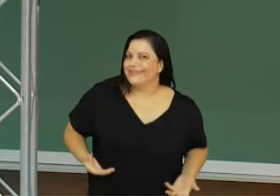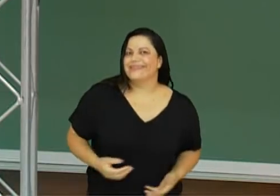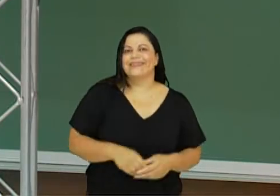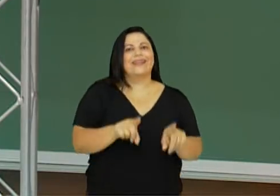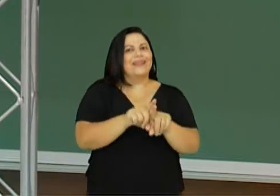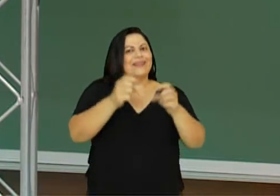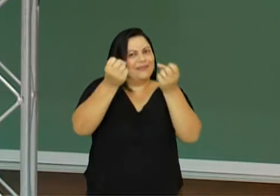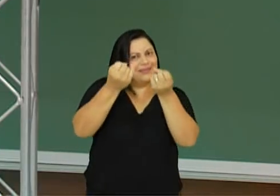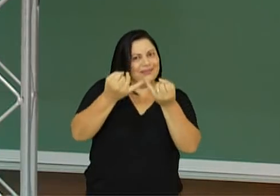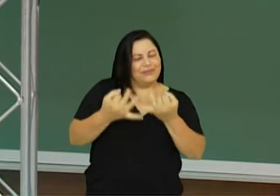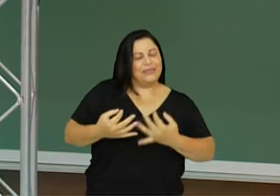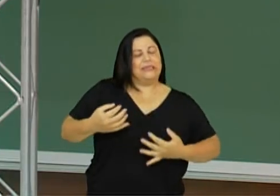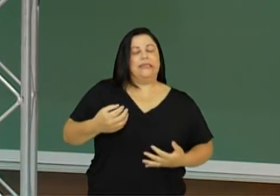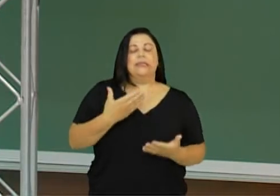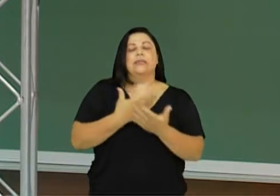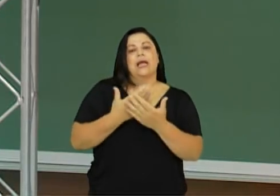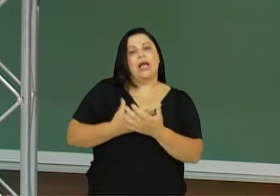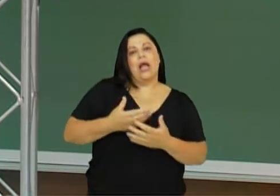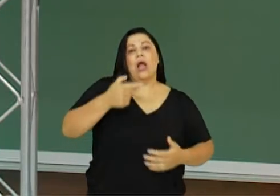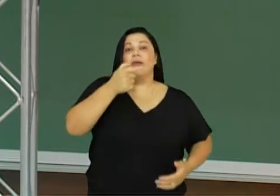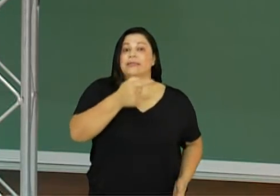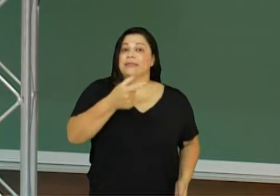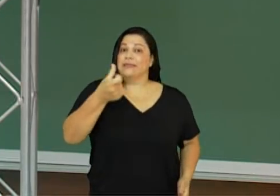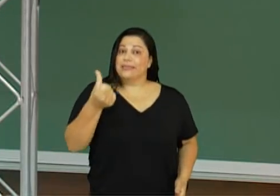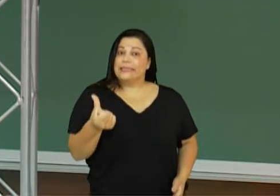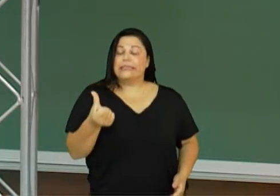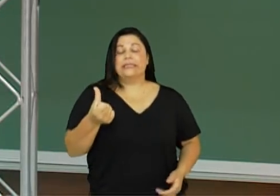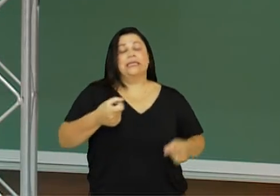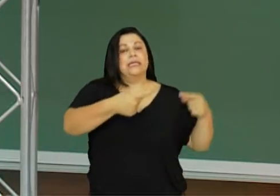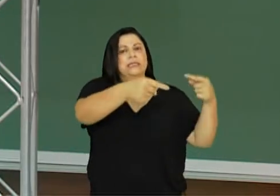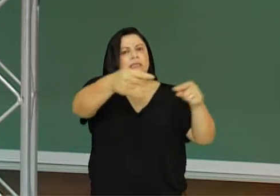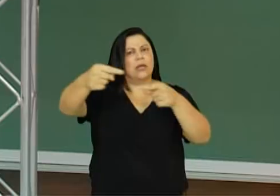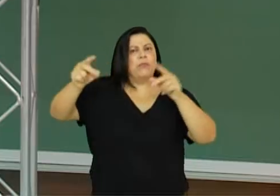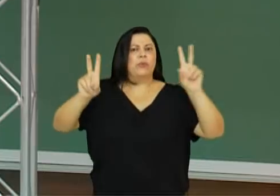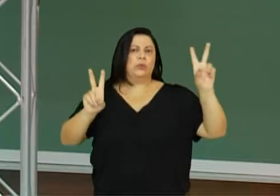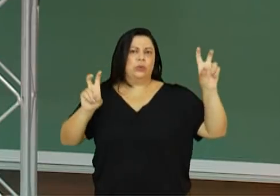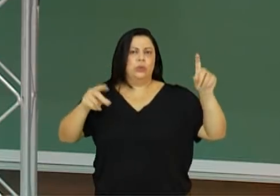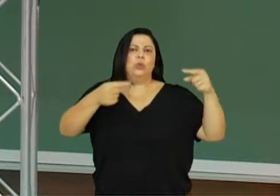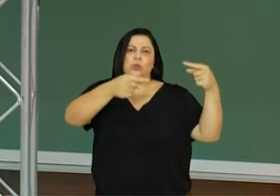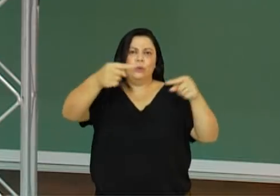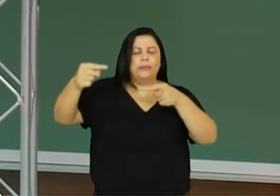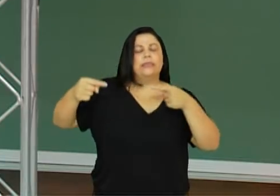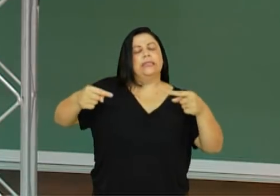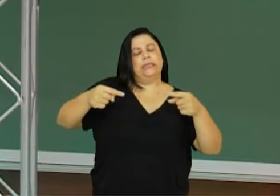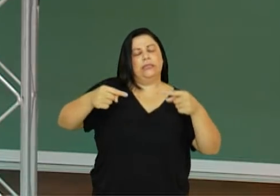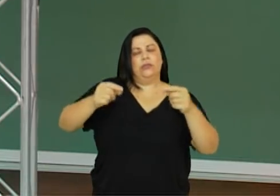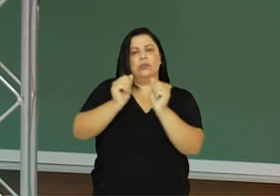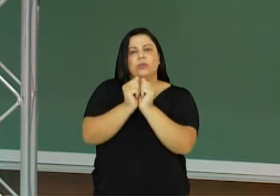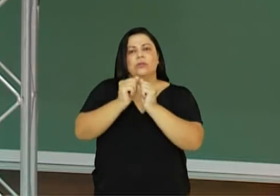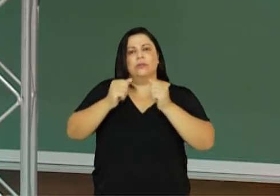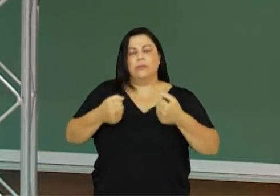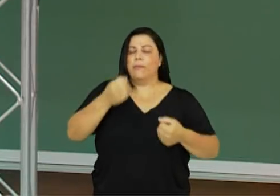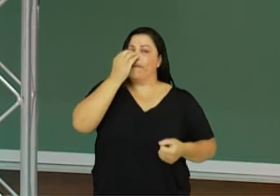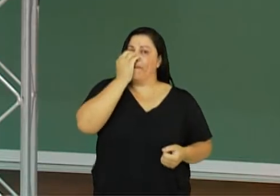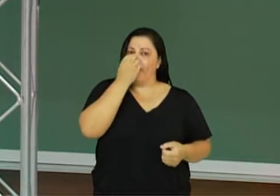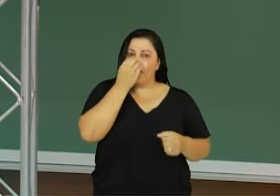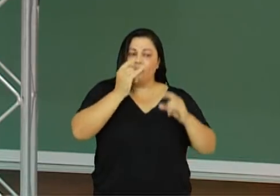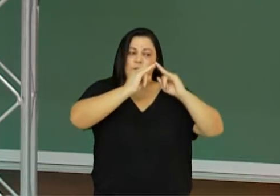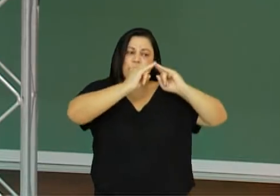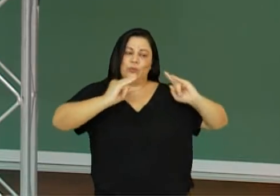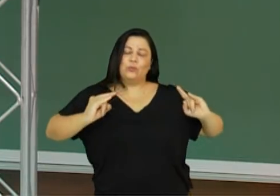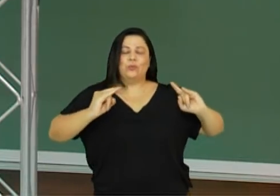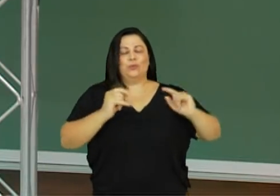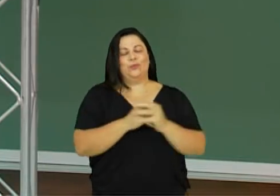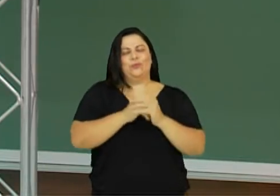da política do pão e circo, aquela política que o Império Romano utilizava para distrair a população dos